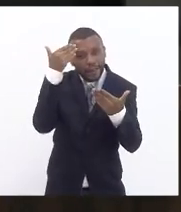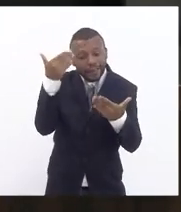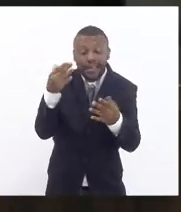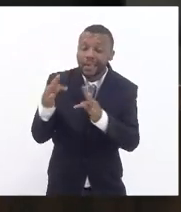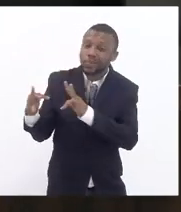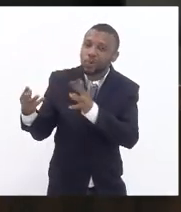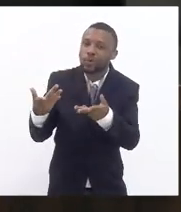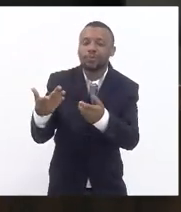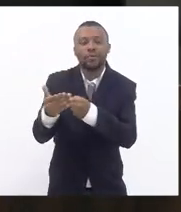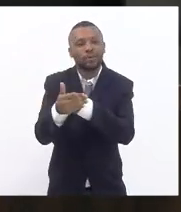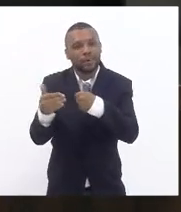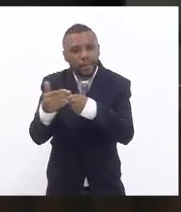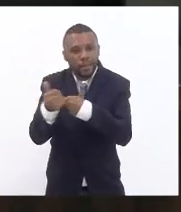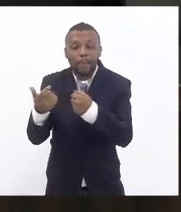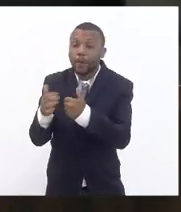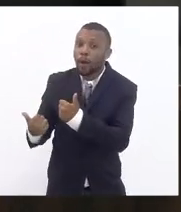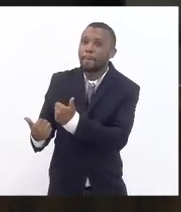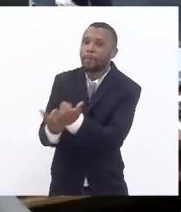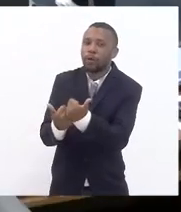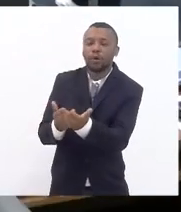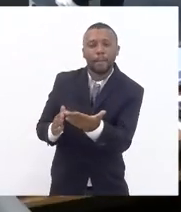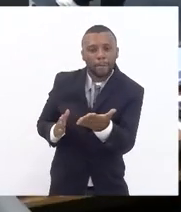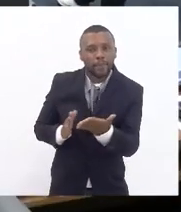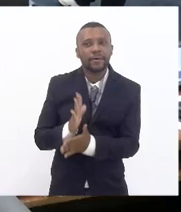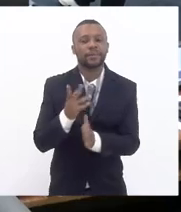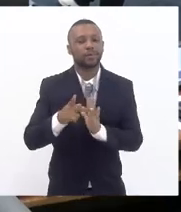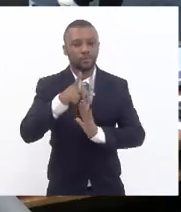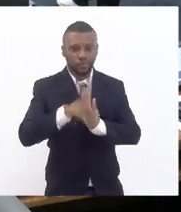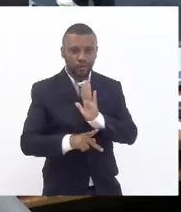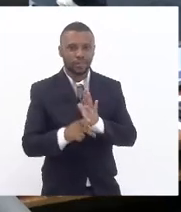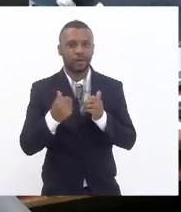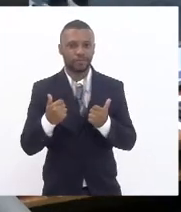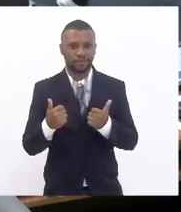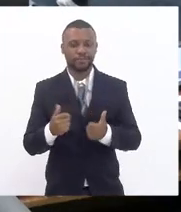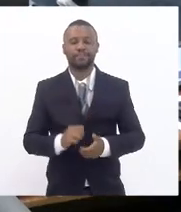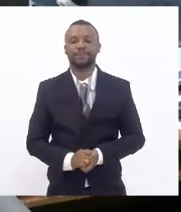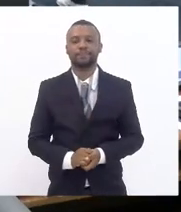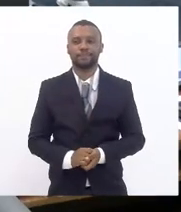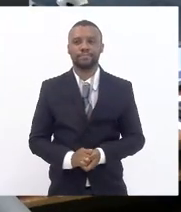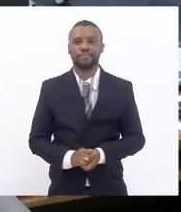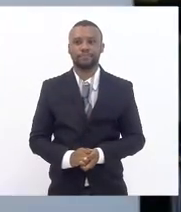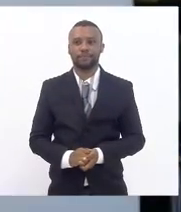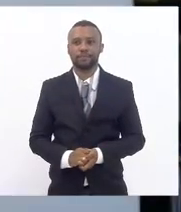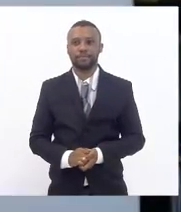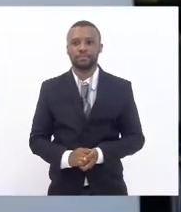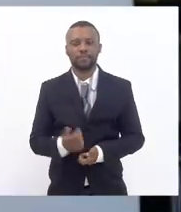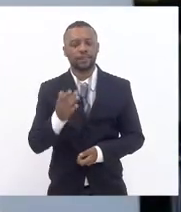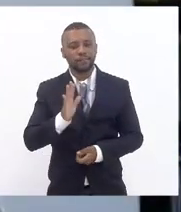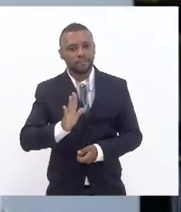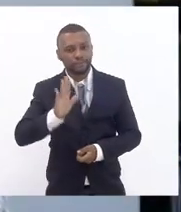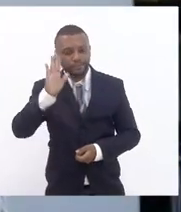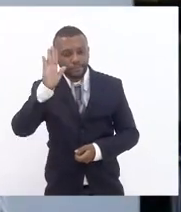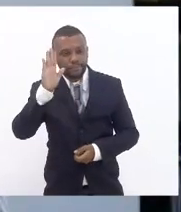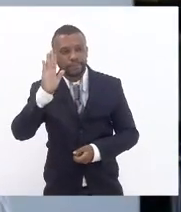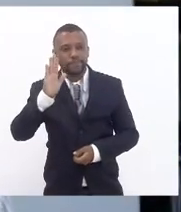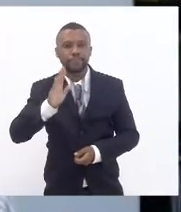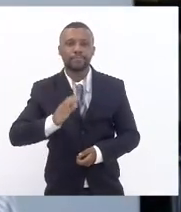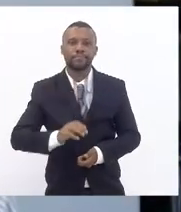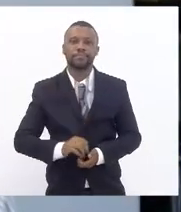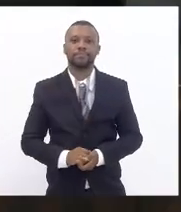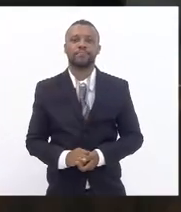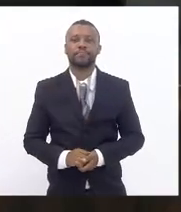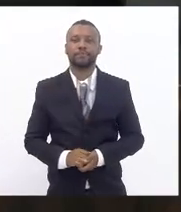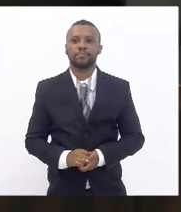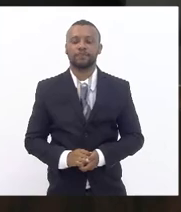projeto. Hein? E a Lucinha falou que vai estar... Qual o hino aí? É esse hino mesmo. Foi